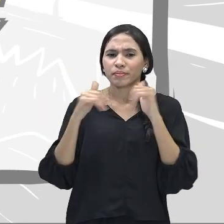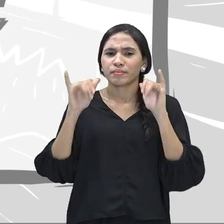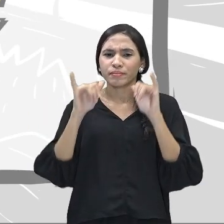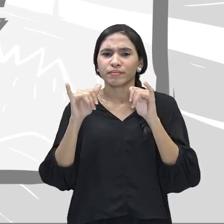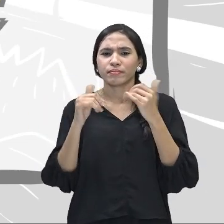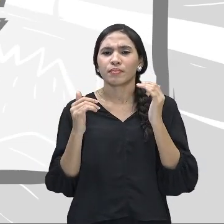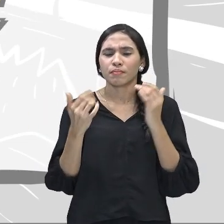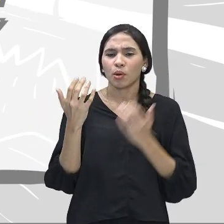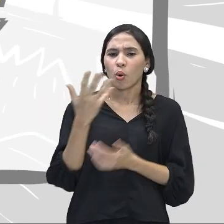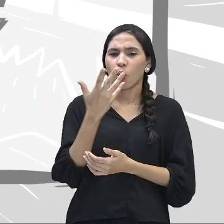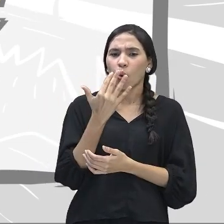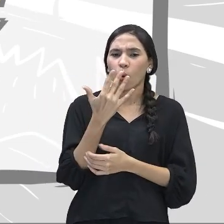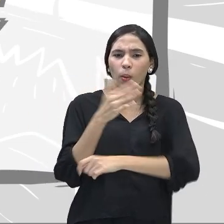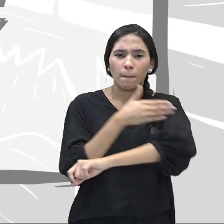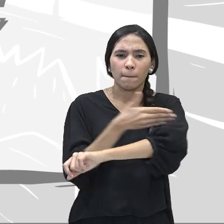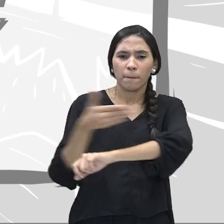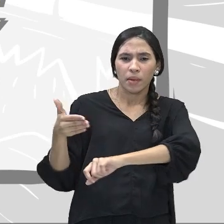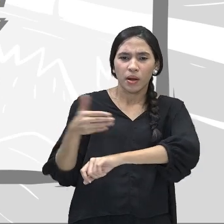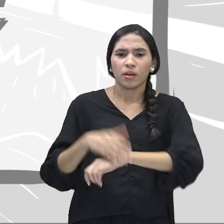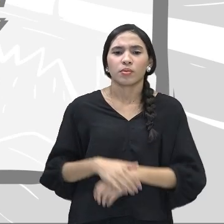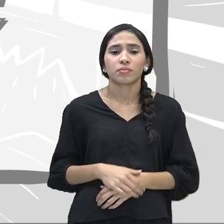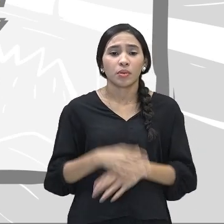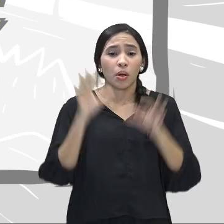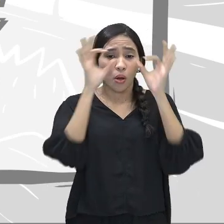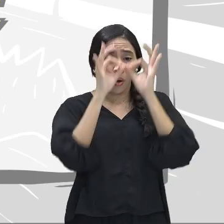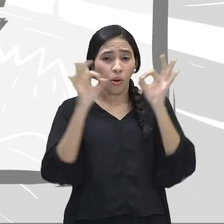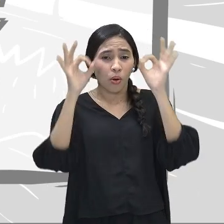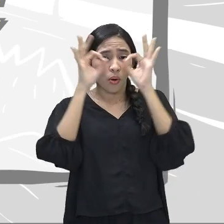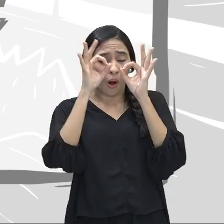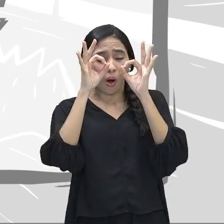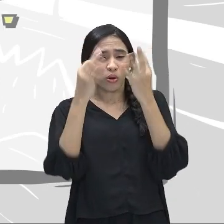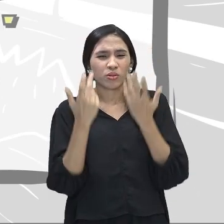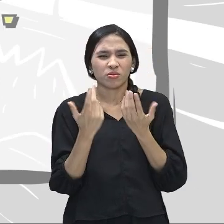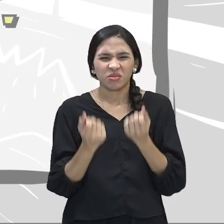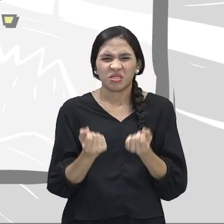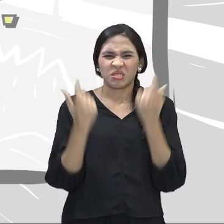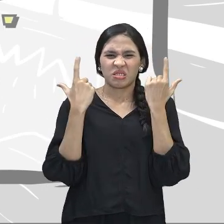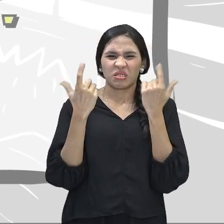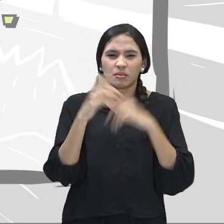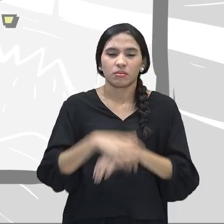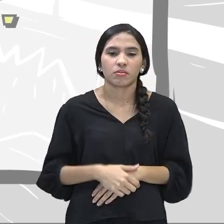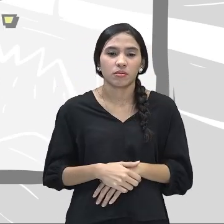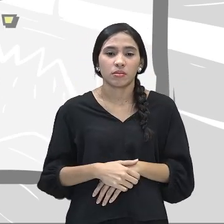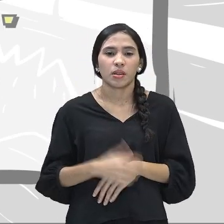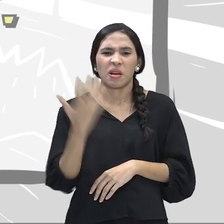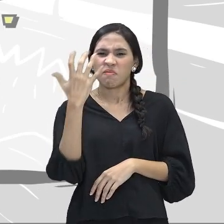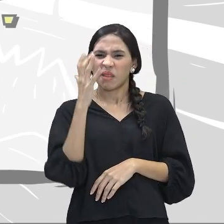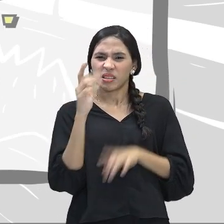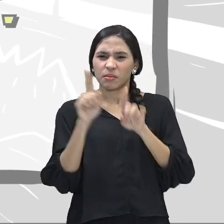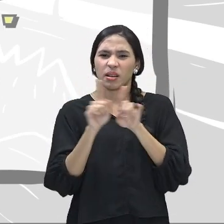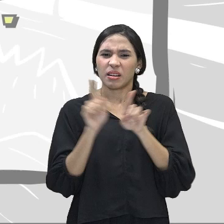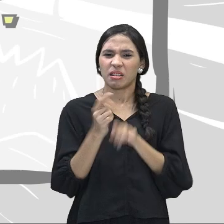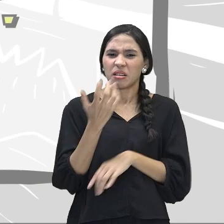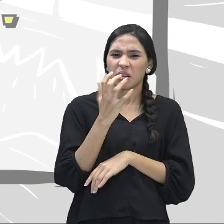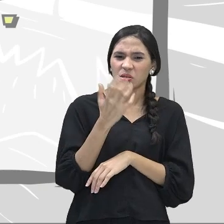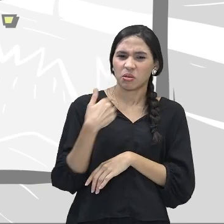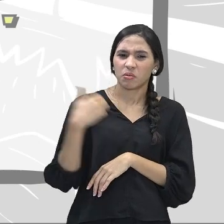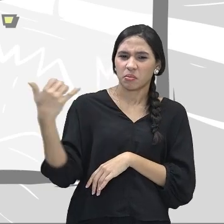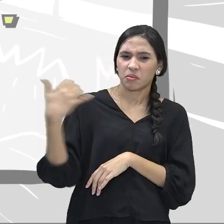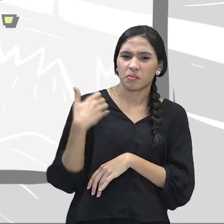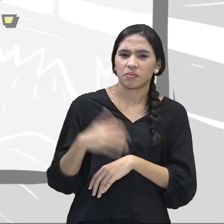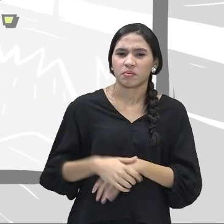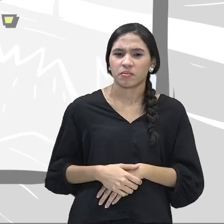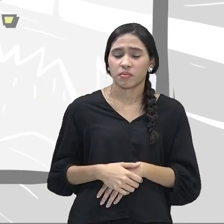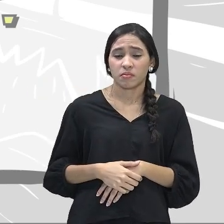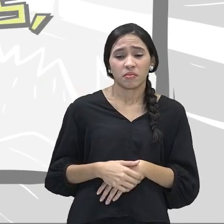bezerro branco, erroso, os olhos de nem ser, civil e com máscara de cachorro. Me disseram, eu